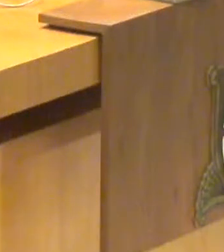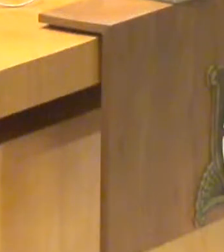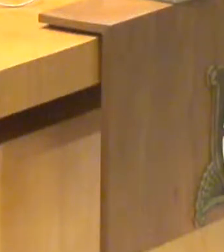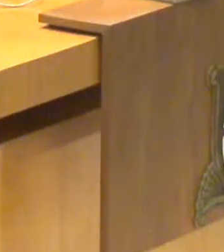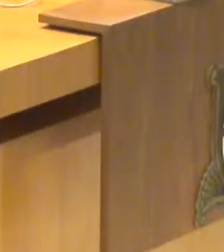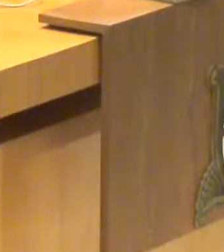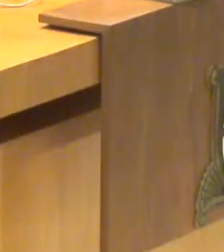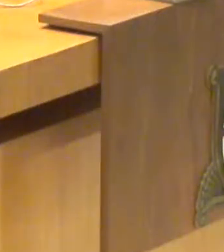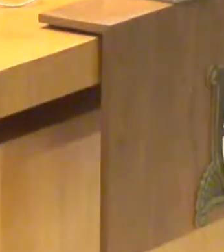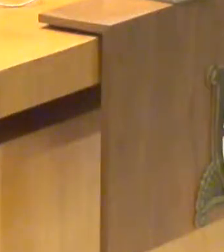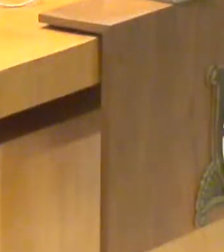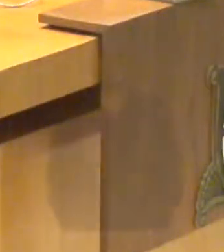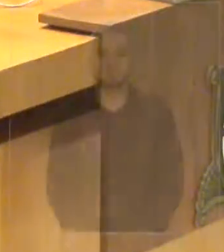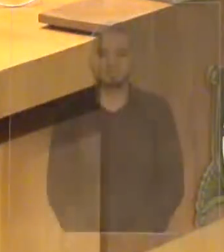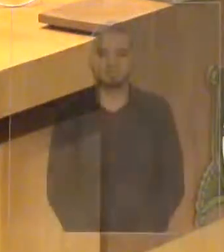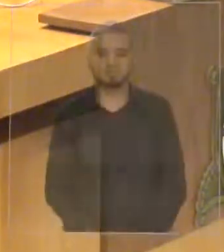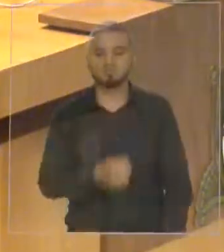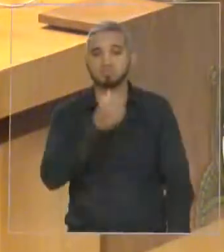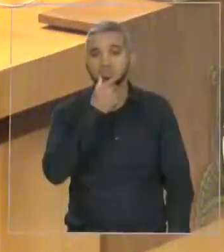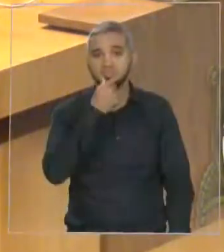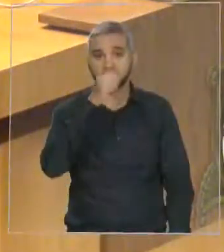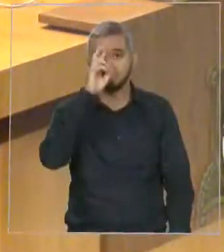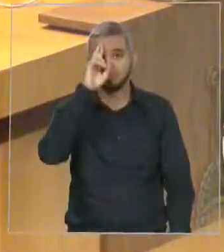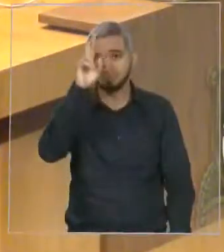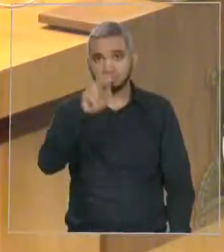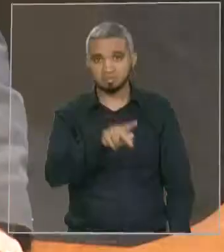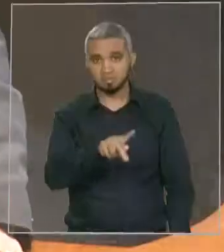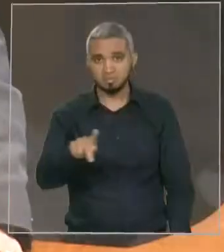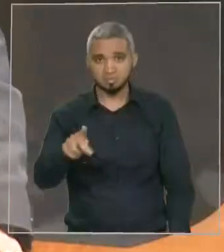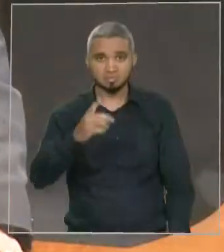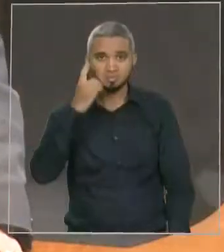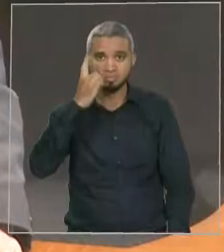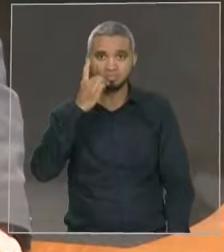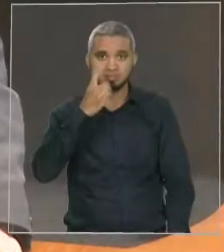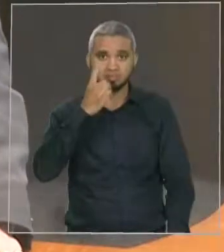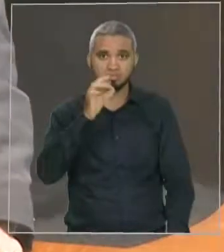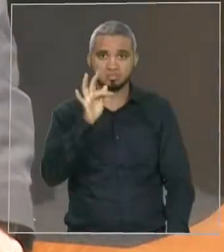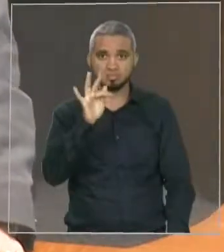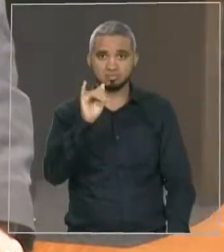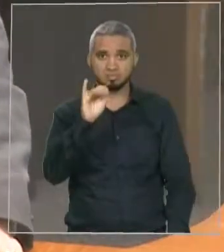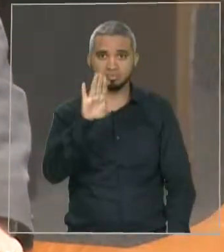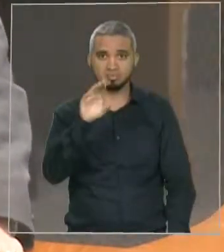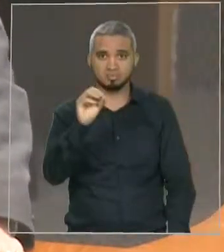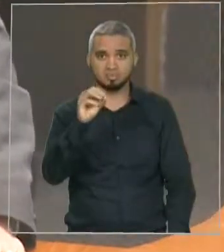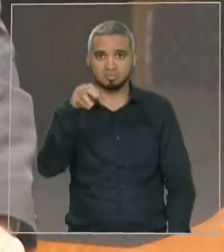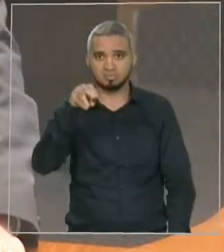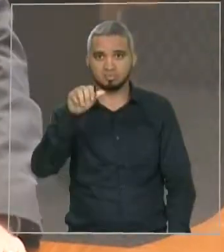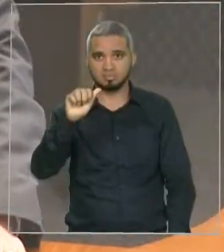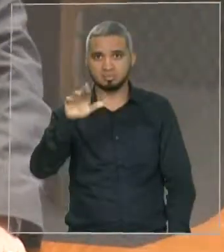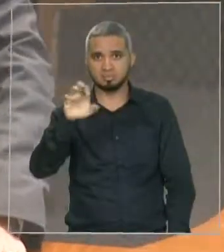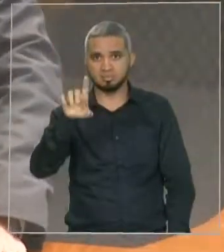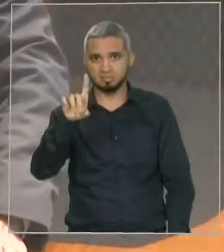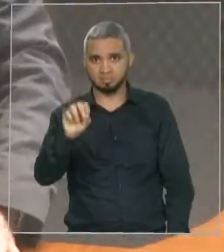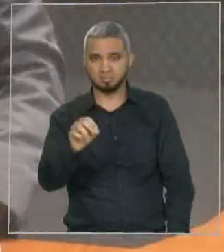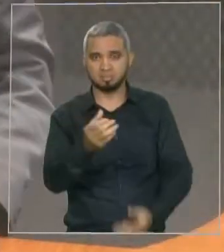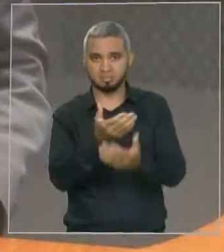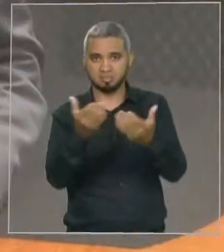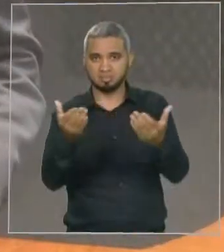Senhor presidente, deputado Fábio Macedo, senhoras e senhores deputados, galeria,